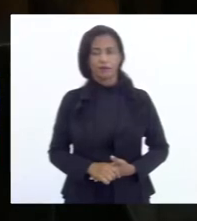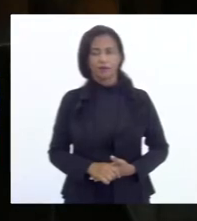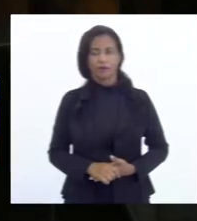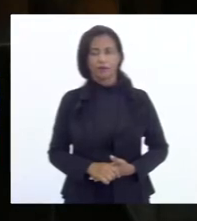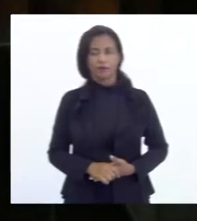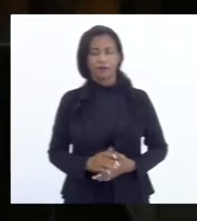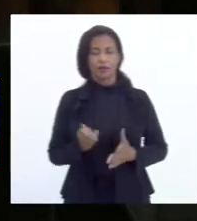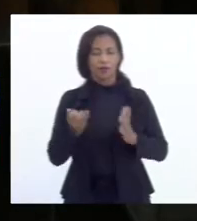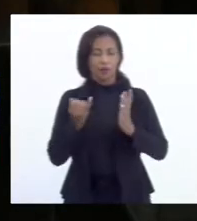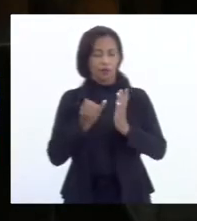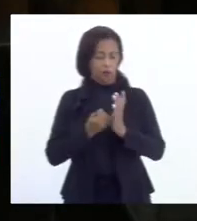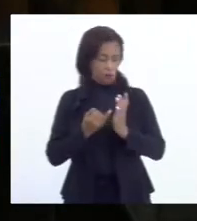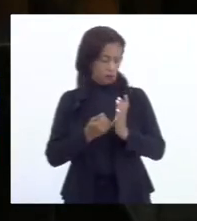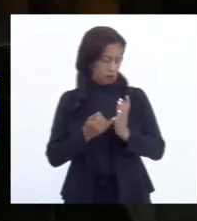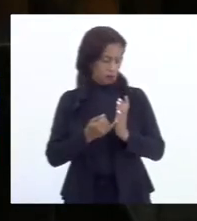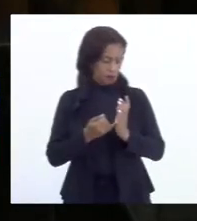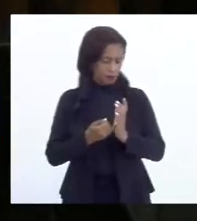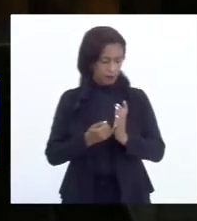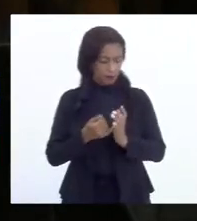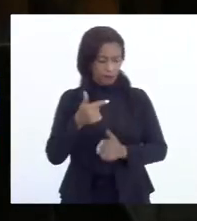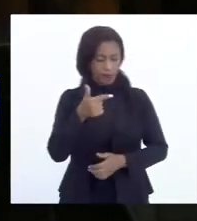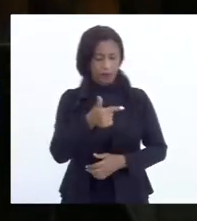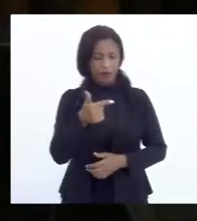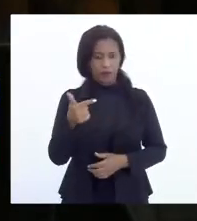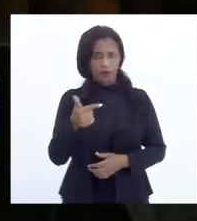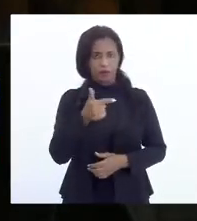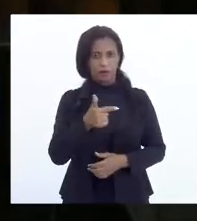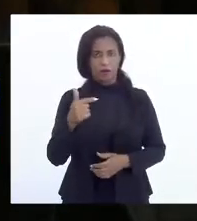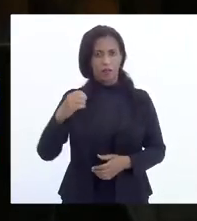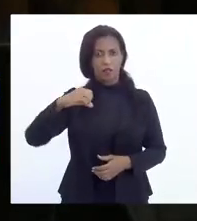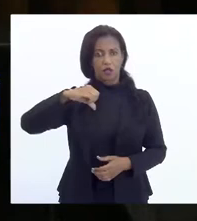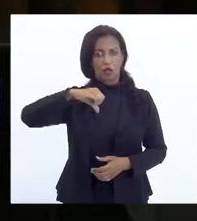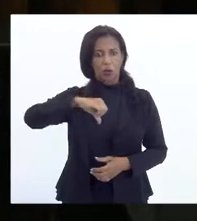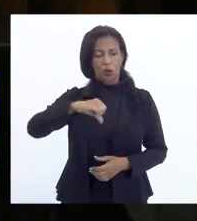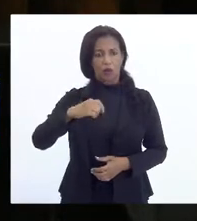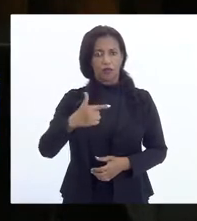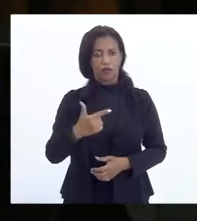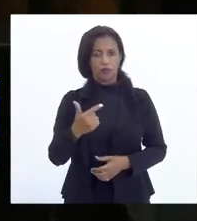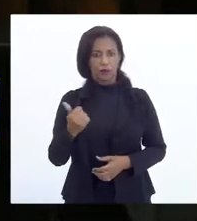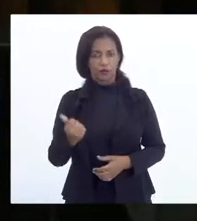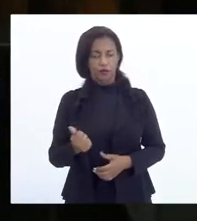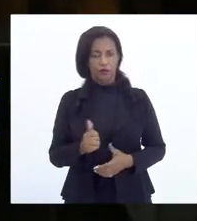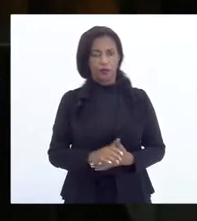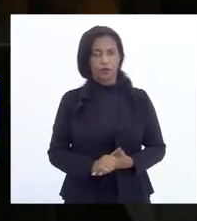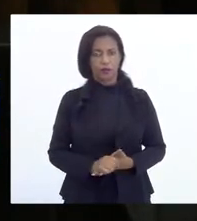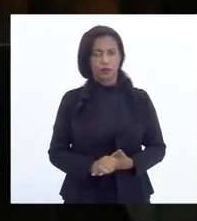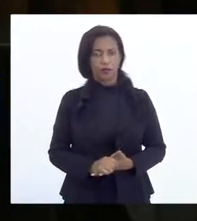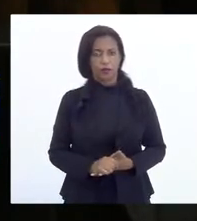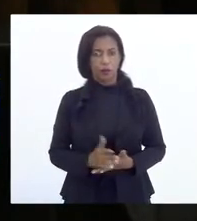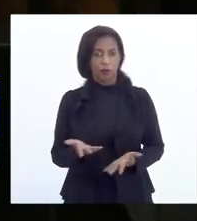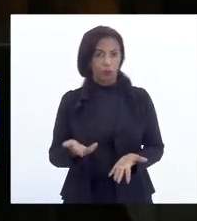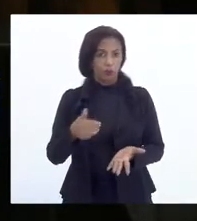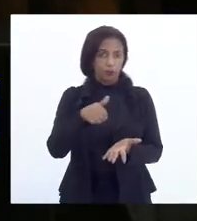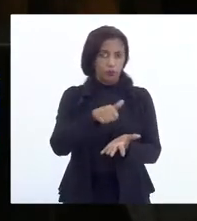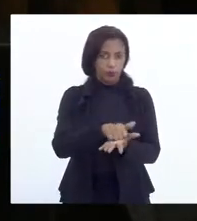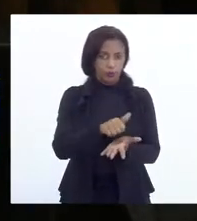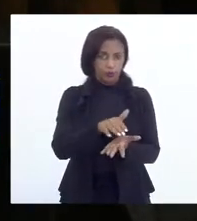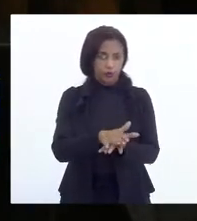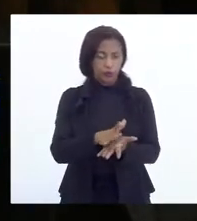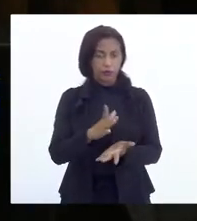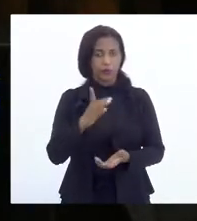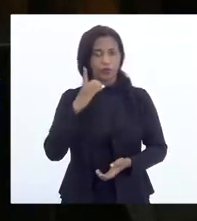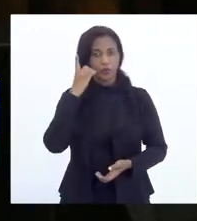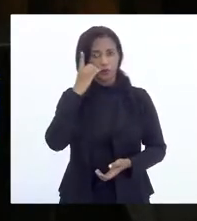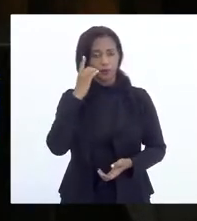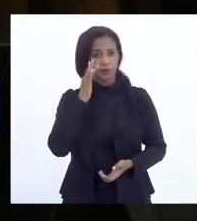foi publicado em 22 de 9 de 21. Por via de consequência, deputado